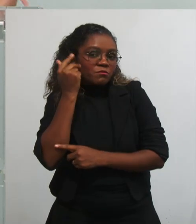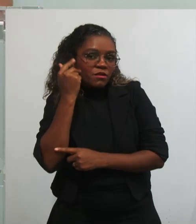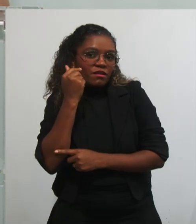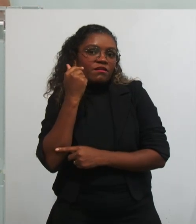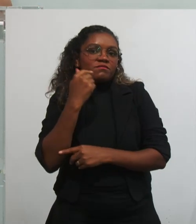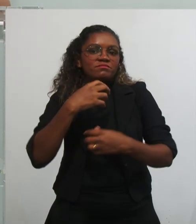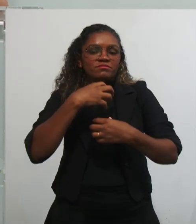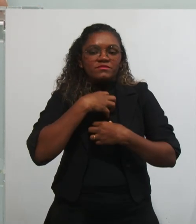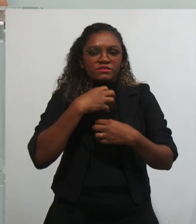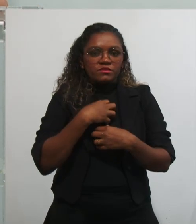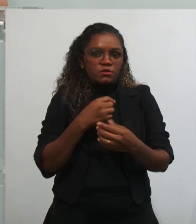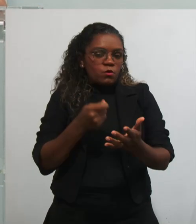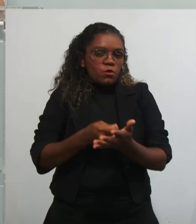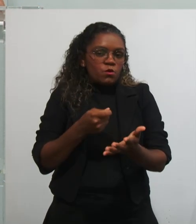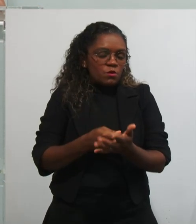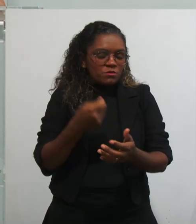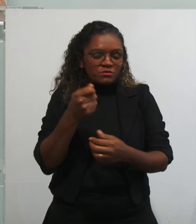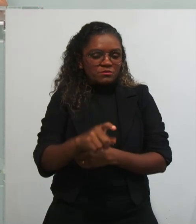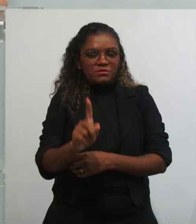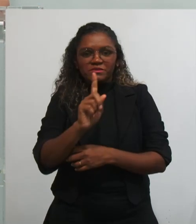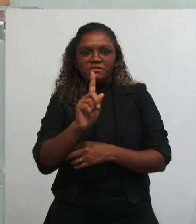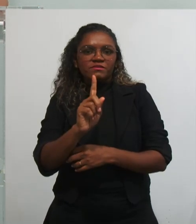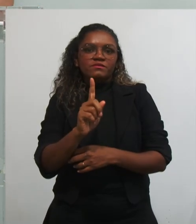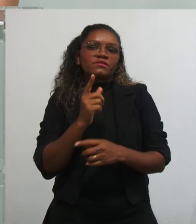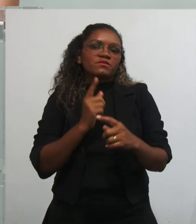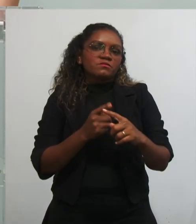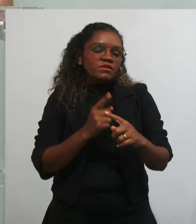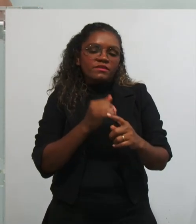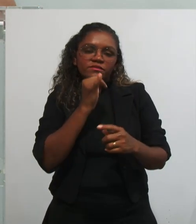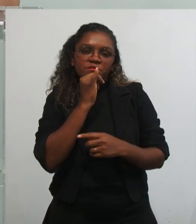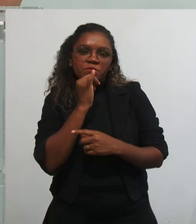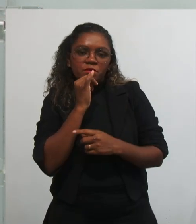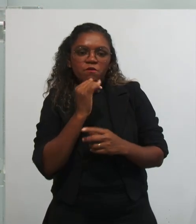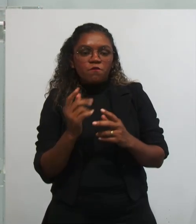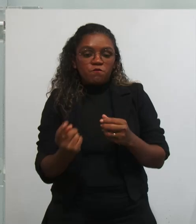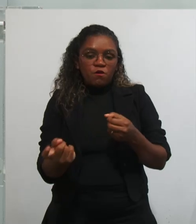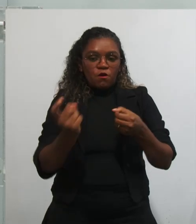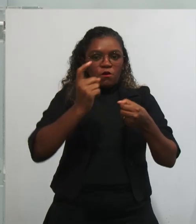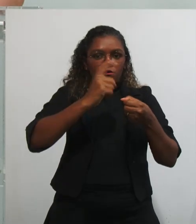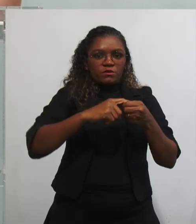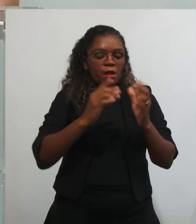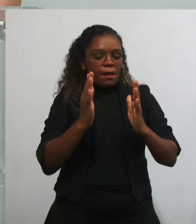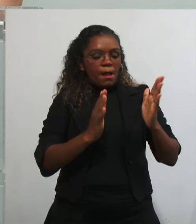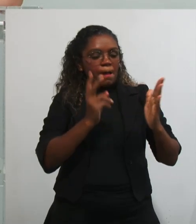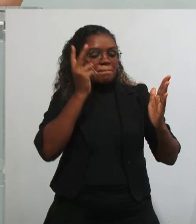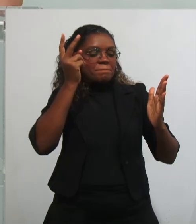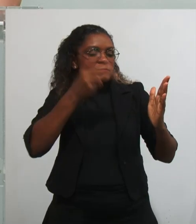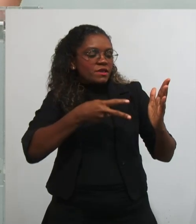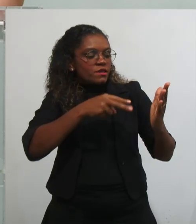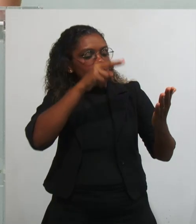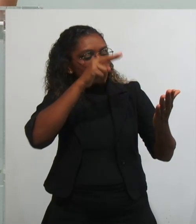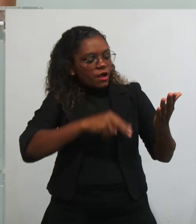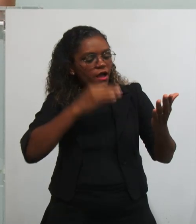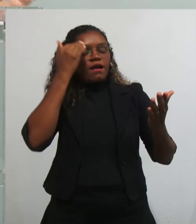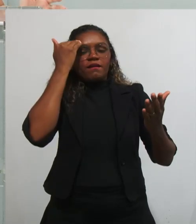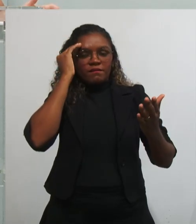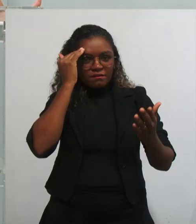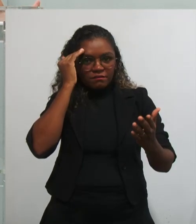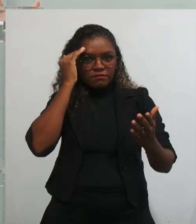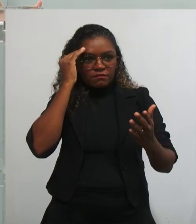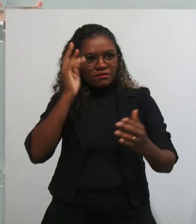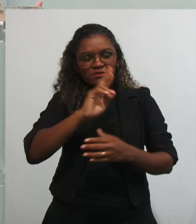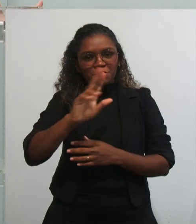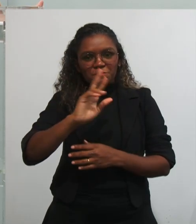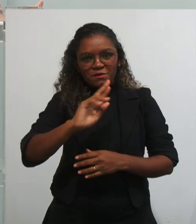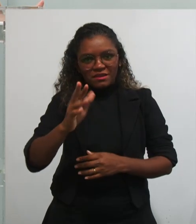gente não tem que cobrar uma leitura como se ele tivesse que voltar no tempo, entender como é que funcionavam as coisas naquela época, né,